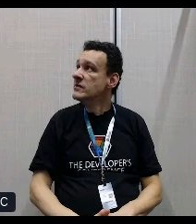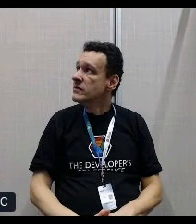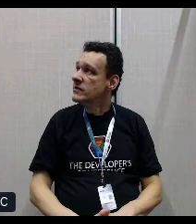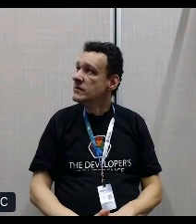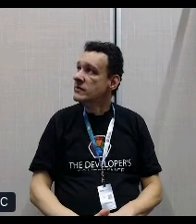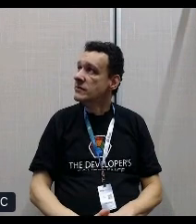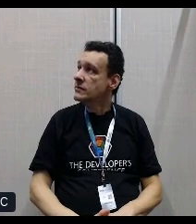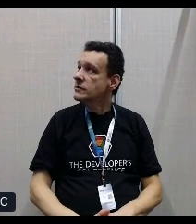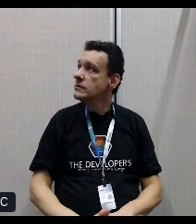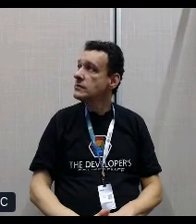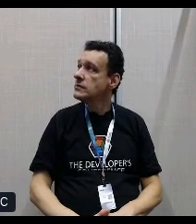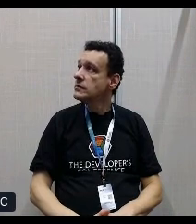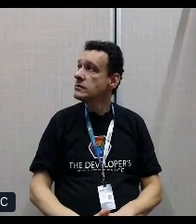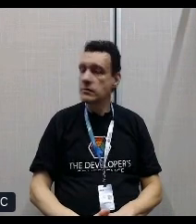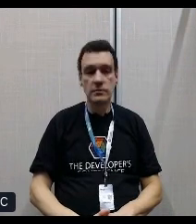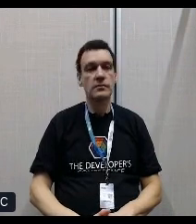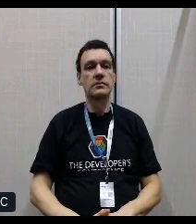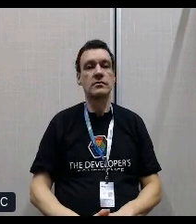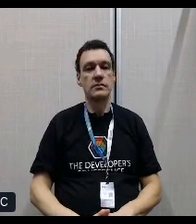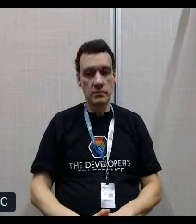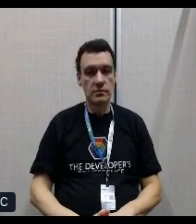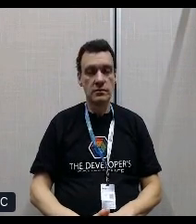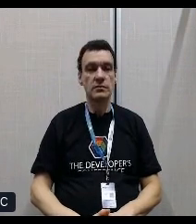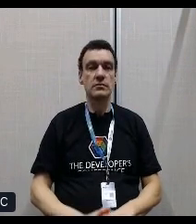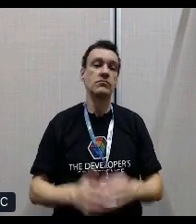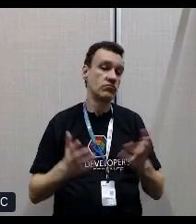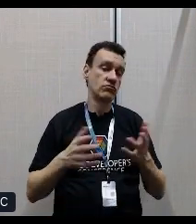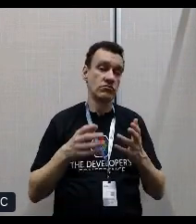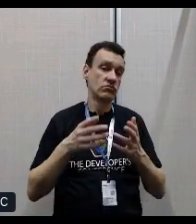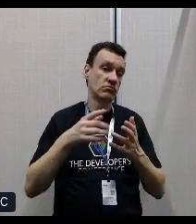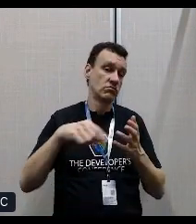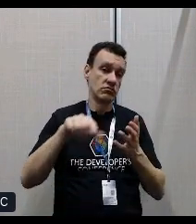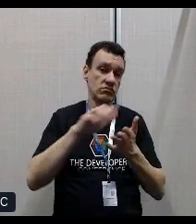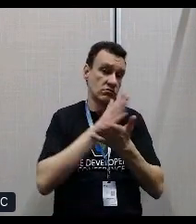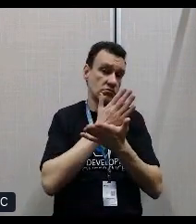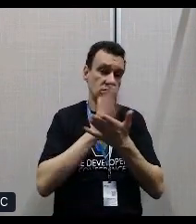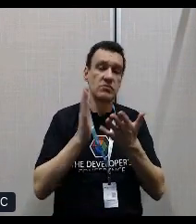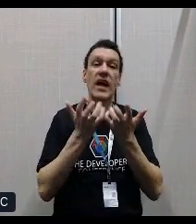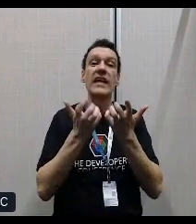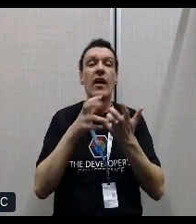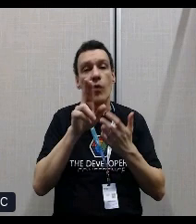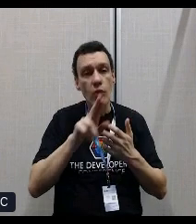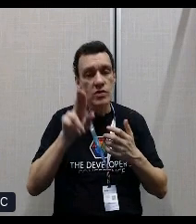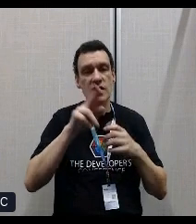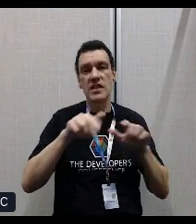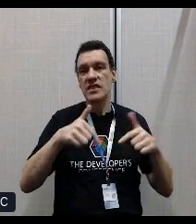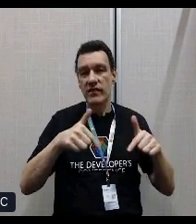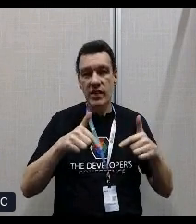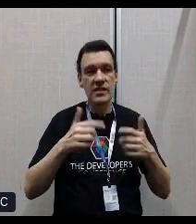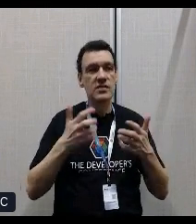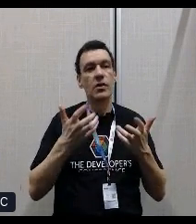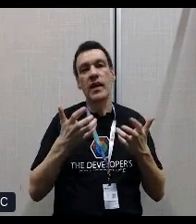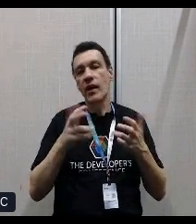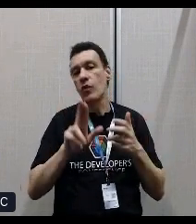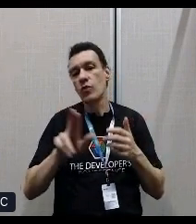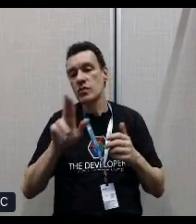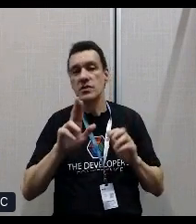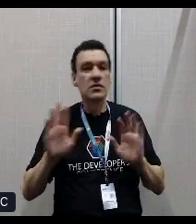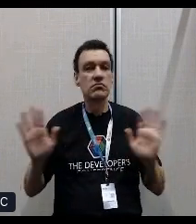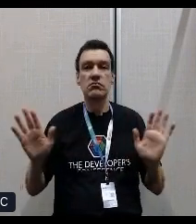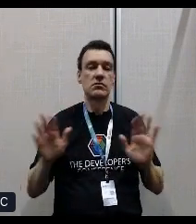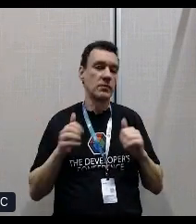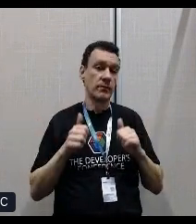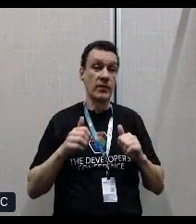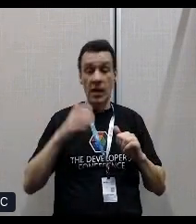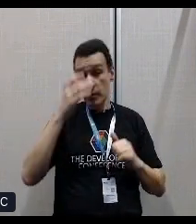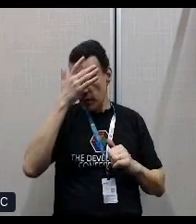utilizar determinado serviço ou oferta. Então, é um trabalho, é uma coisa que rende dinheiro,